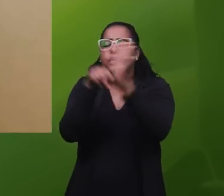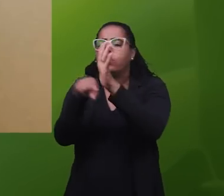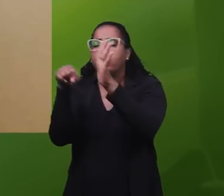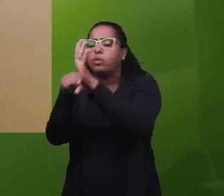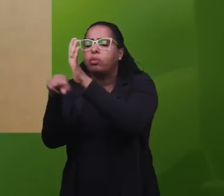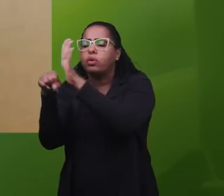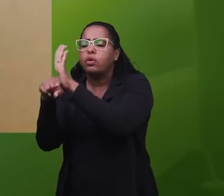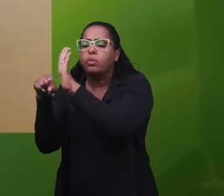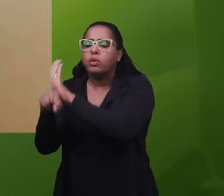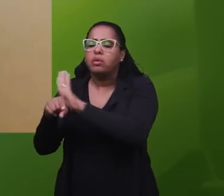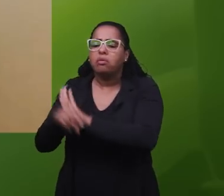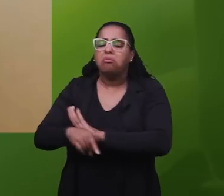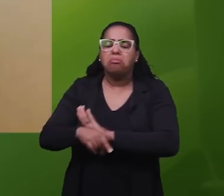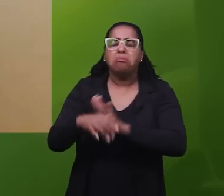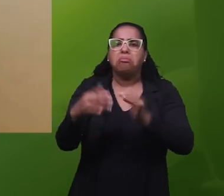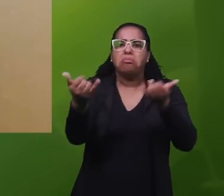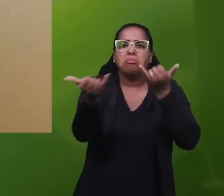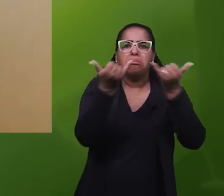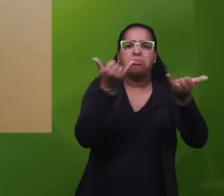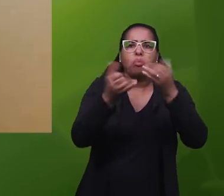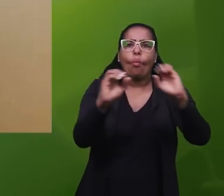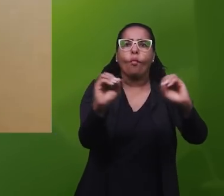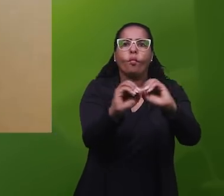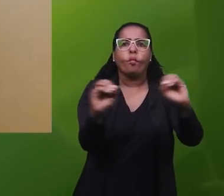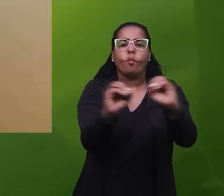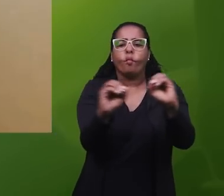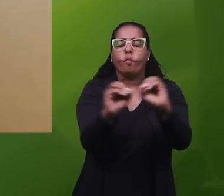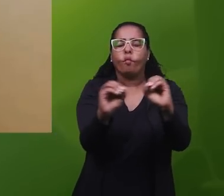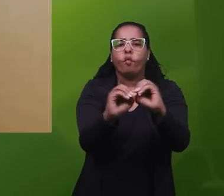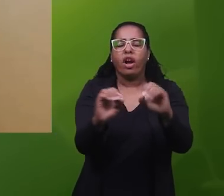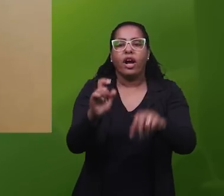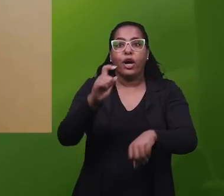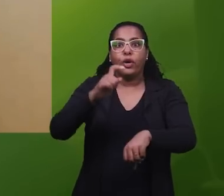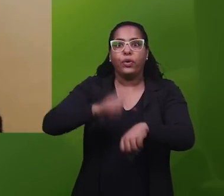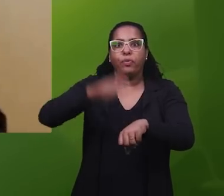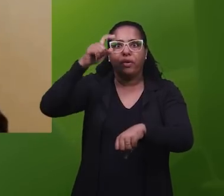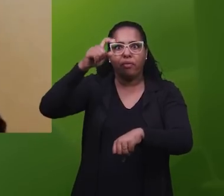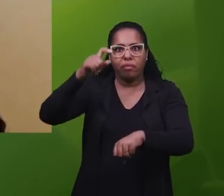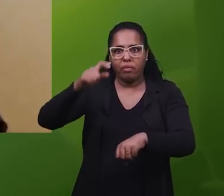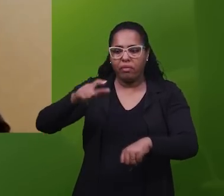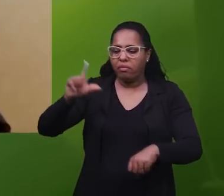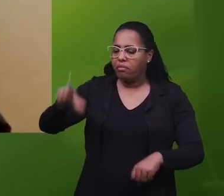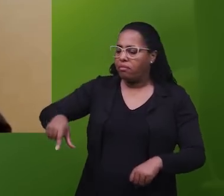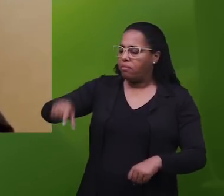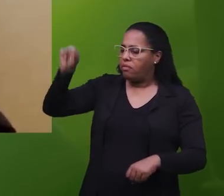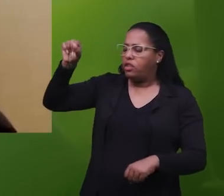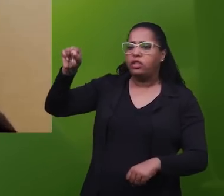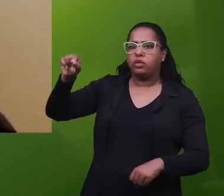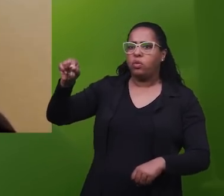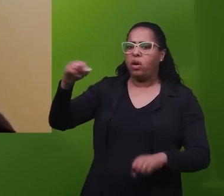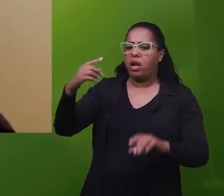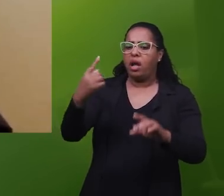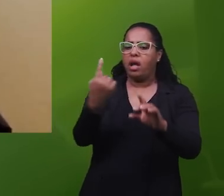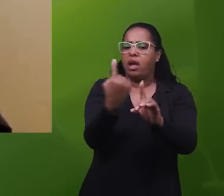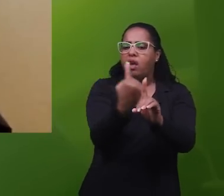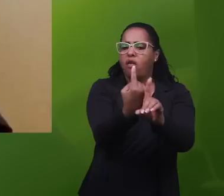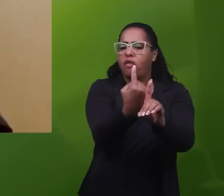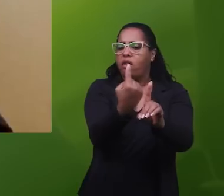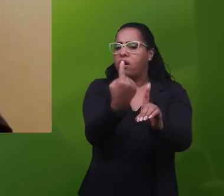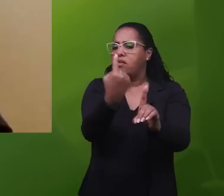ninguém sabia, ninguém tinha nenhuma informação. Então, quando é tomada uma decisão, eu